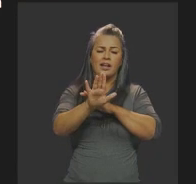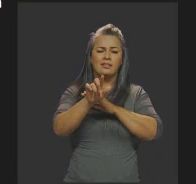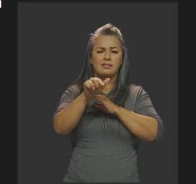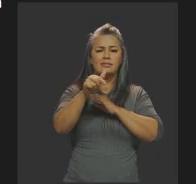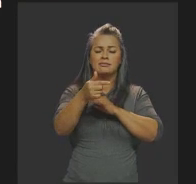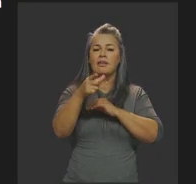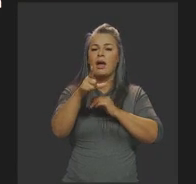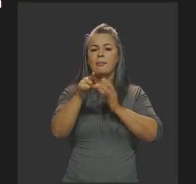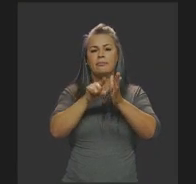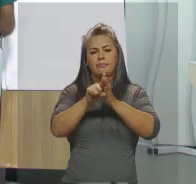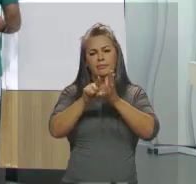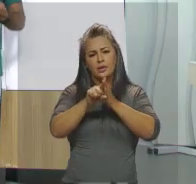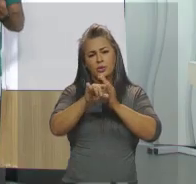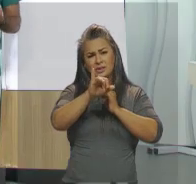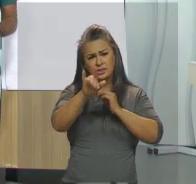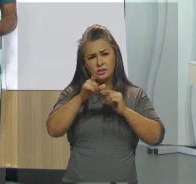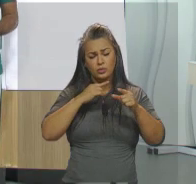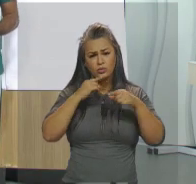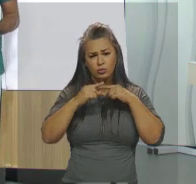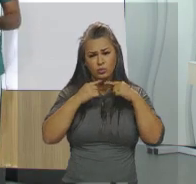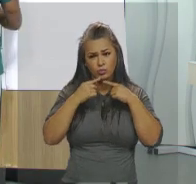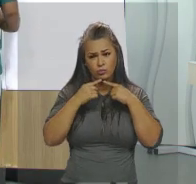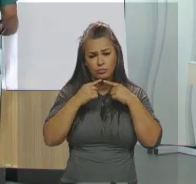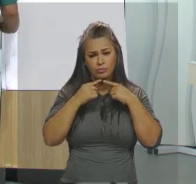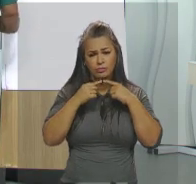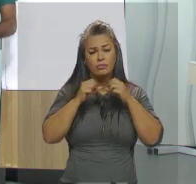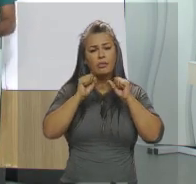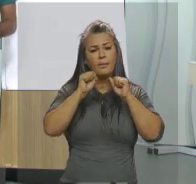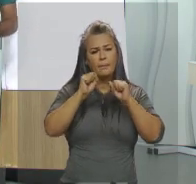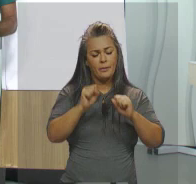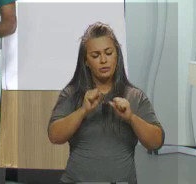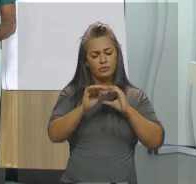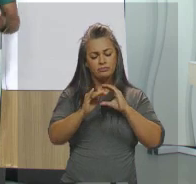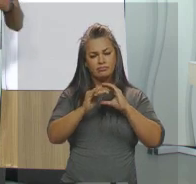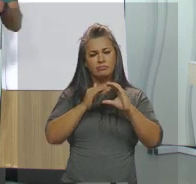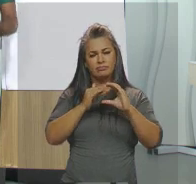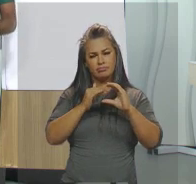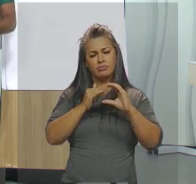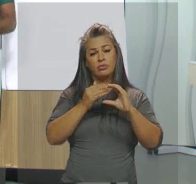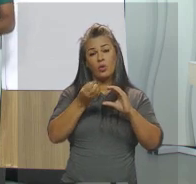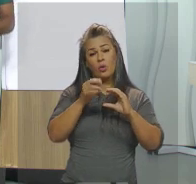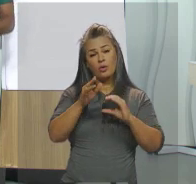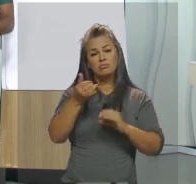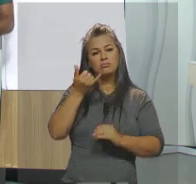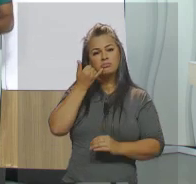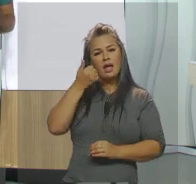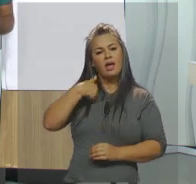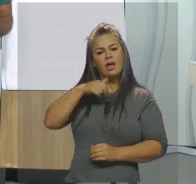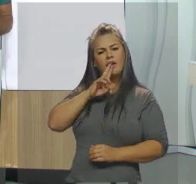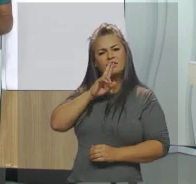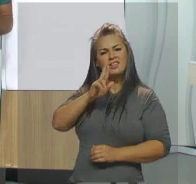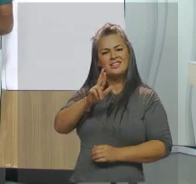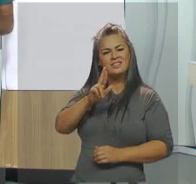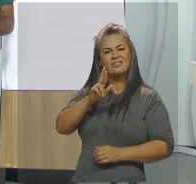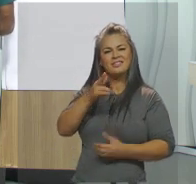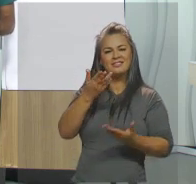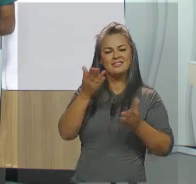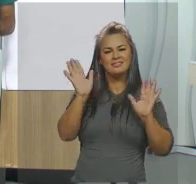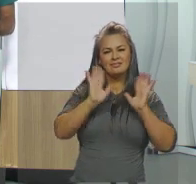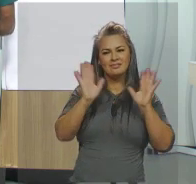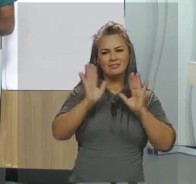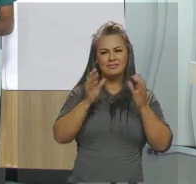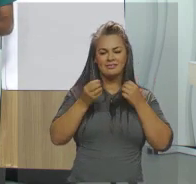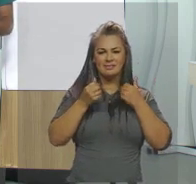resolver. E se tiver alguma dúvida, mande no WhatsApp ou faça ligação que eu responderei no ao vivo. Até mais!